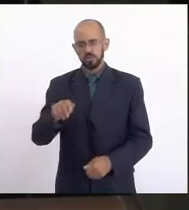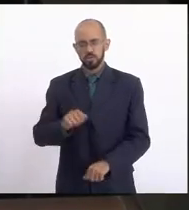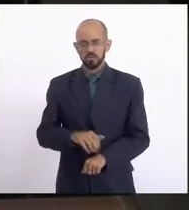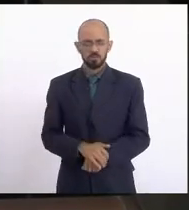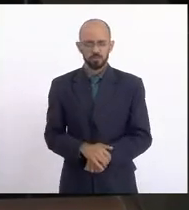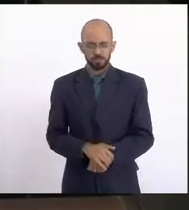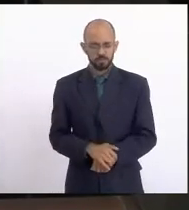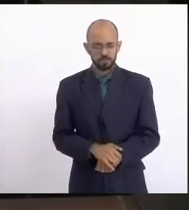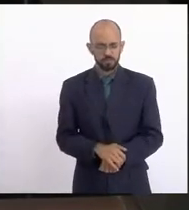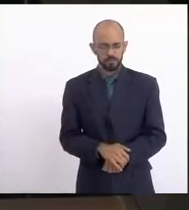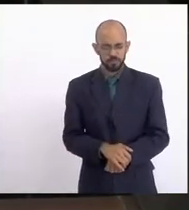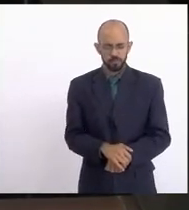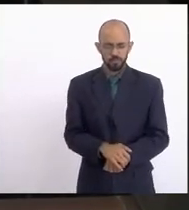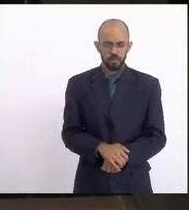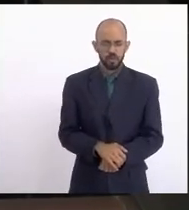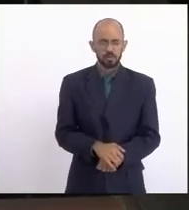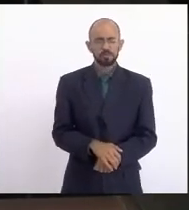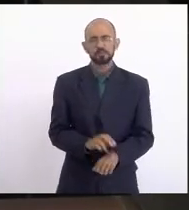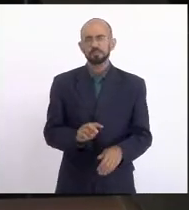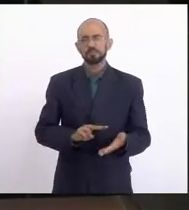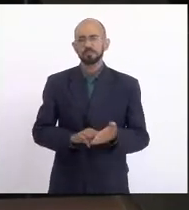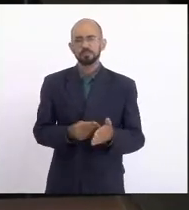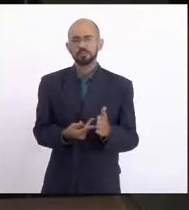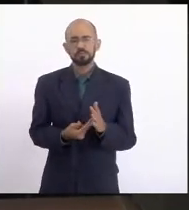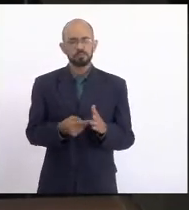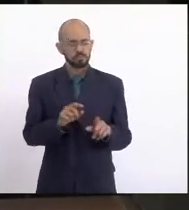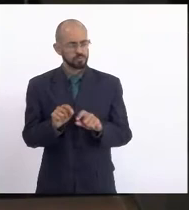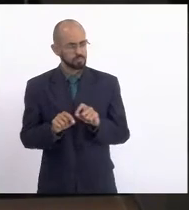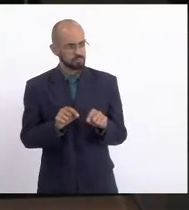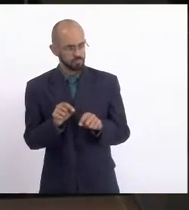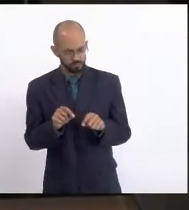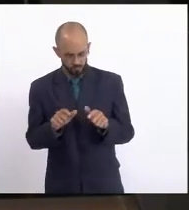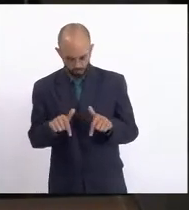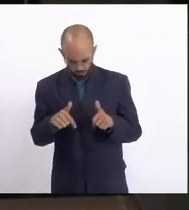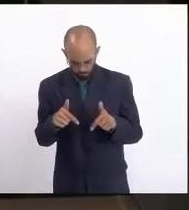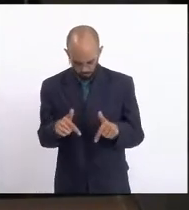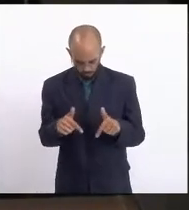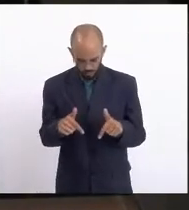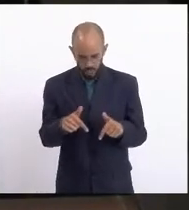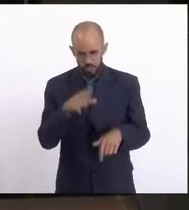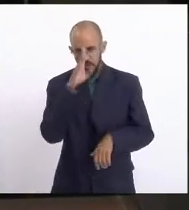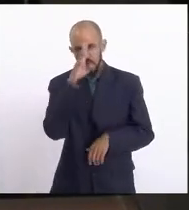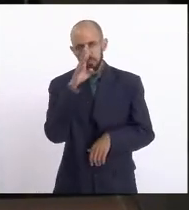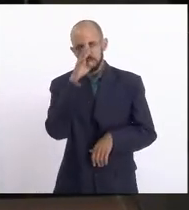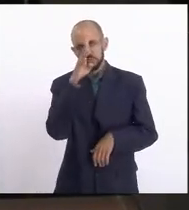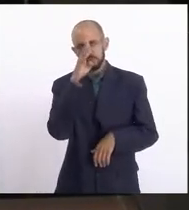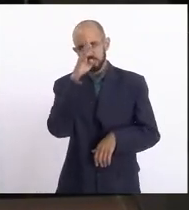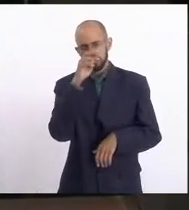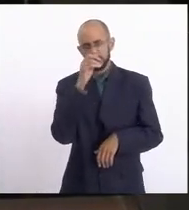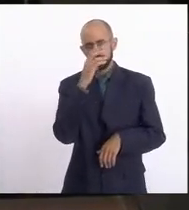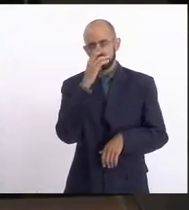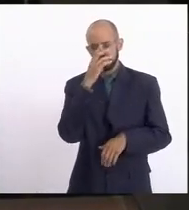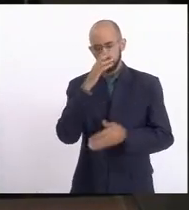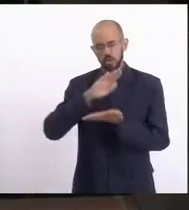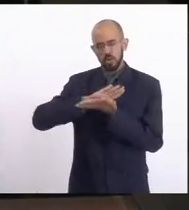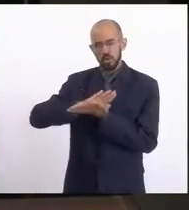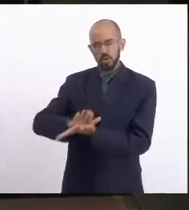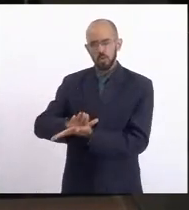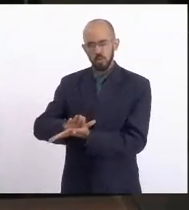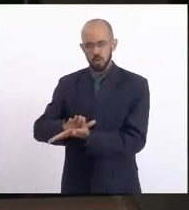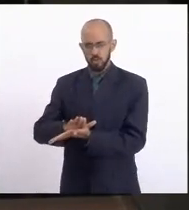educação naquele município, ou seja, um ato autoritário, arbitrário, cruel e